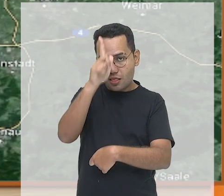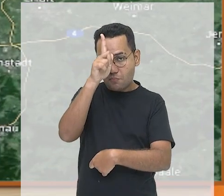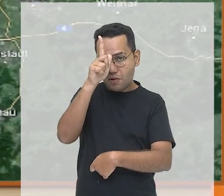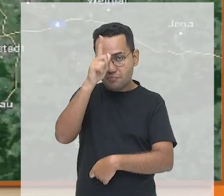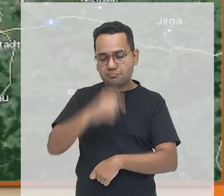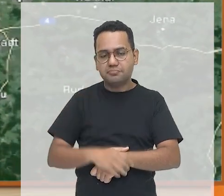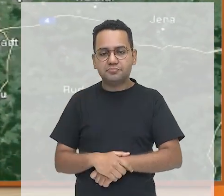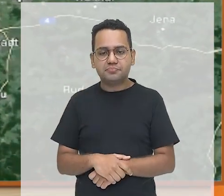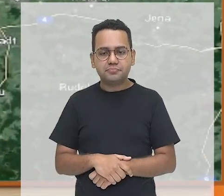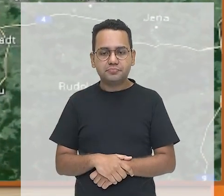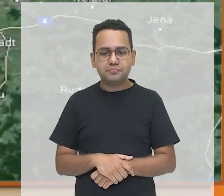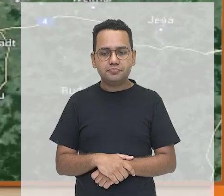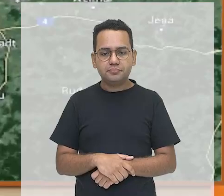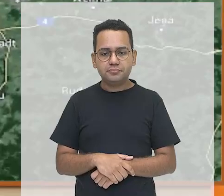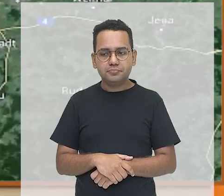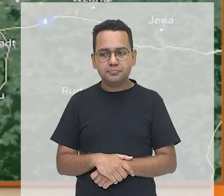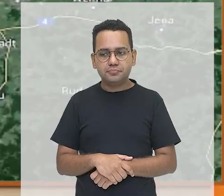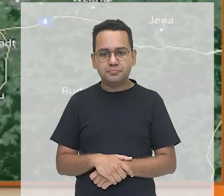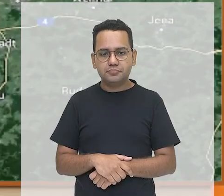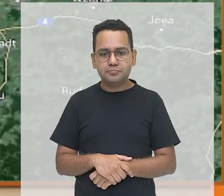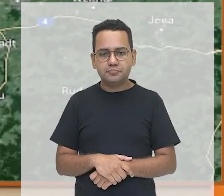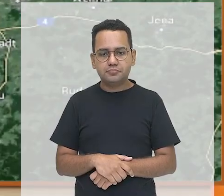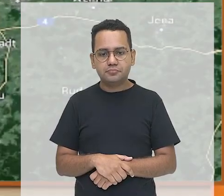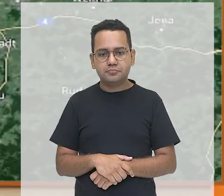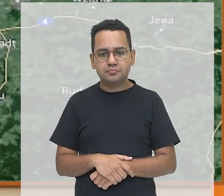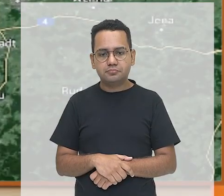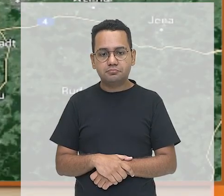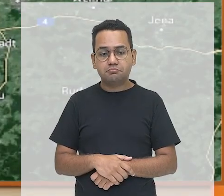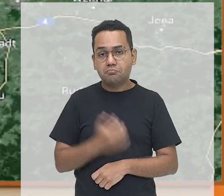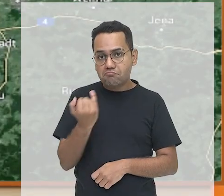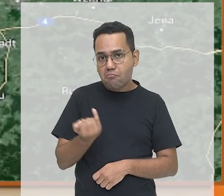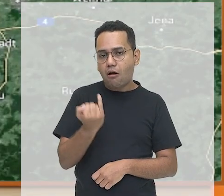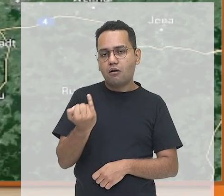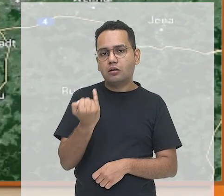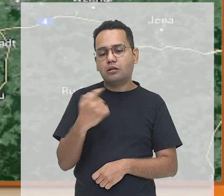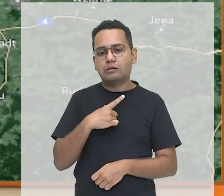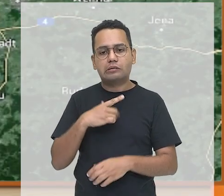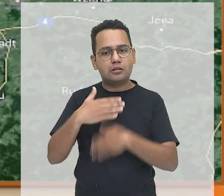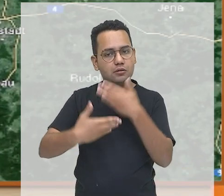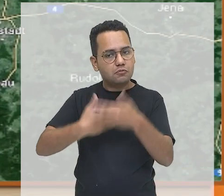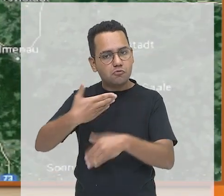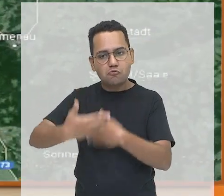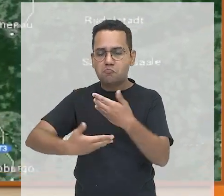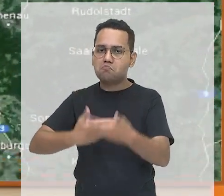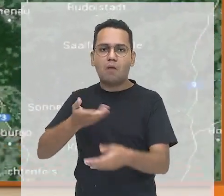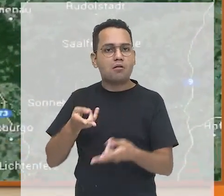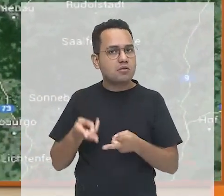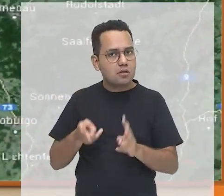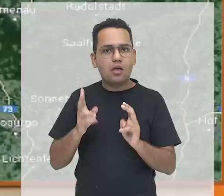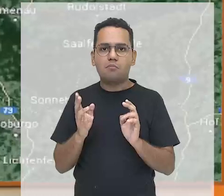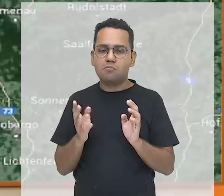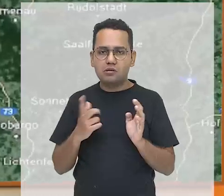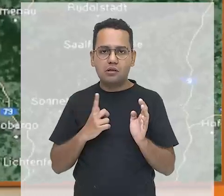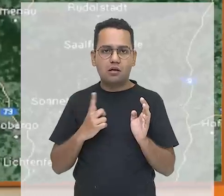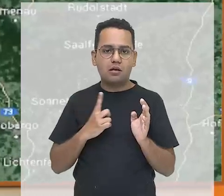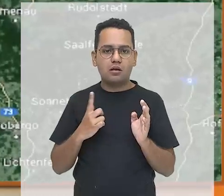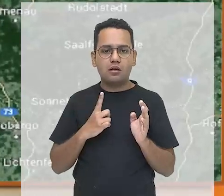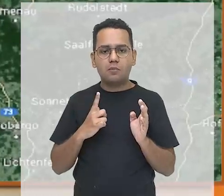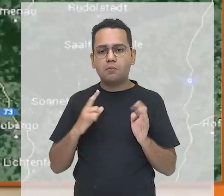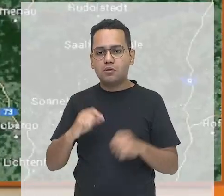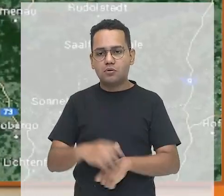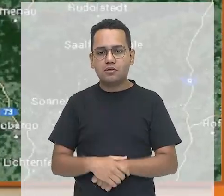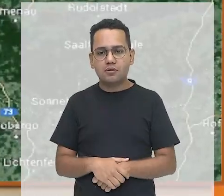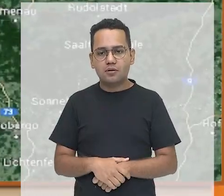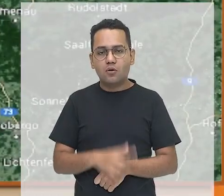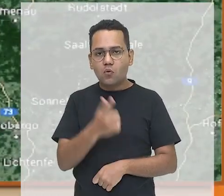Alemanha, ela é um dos principais países europeus que também se desenvolvem cada vez mais com essas